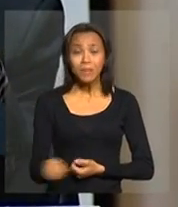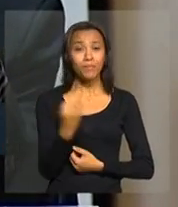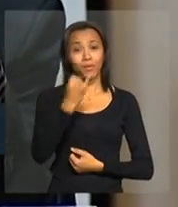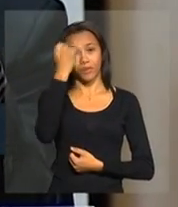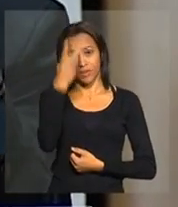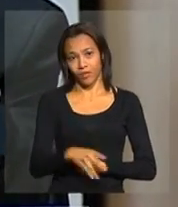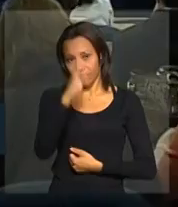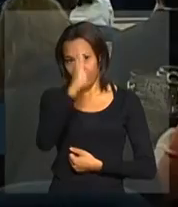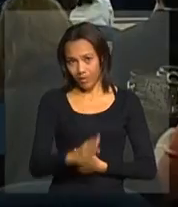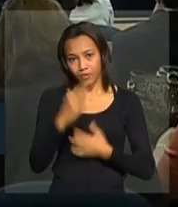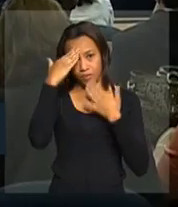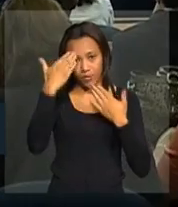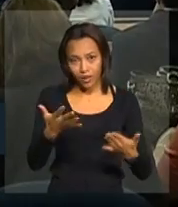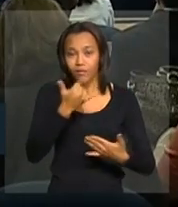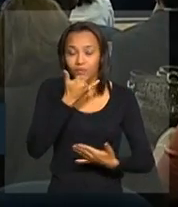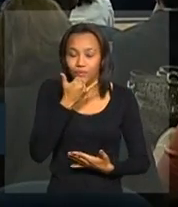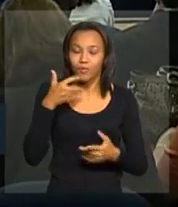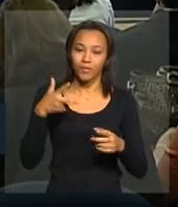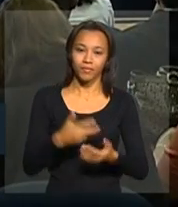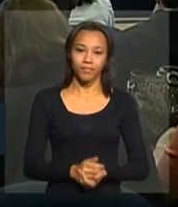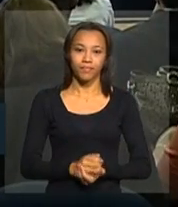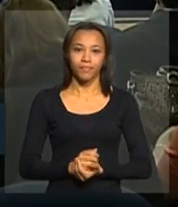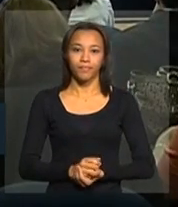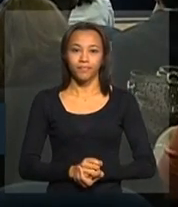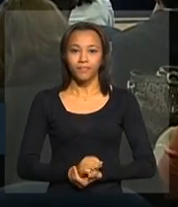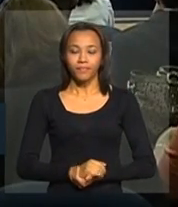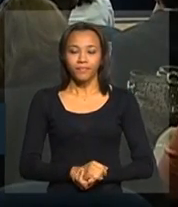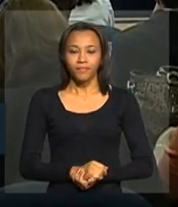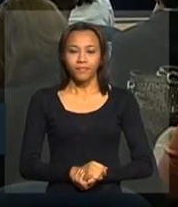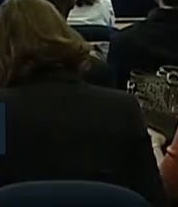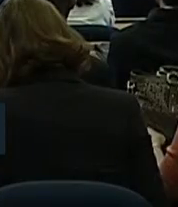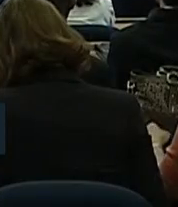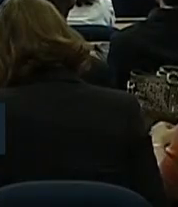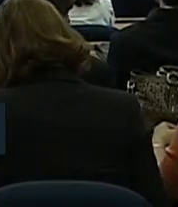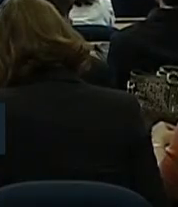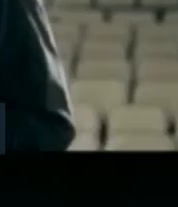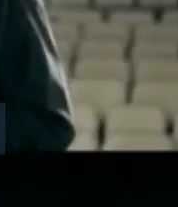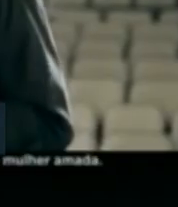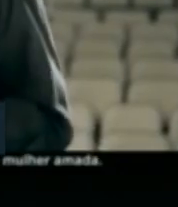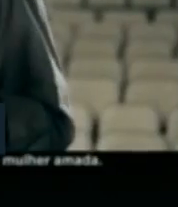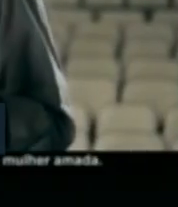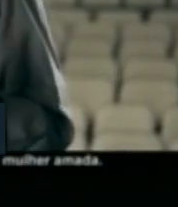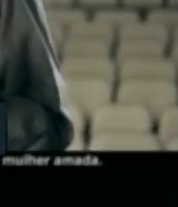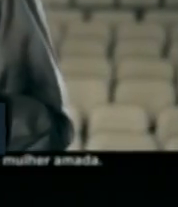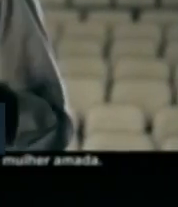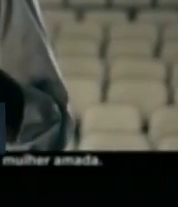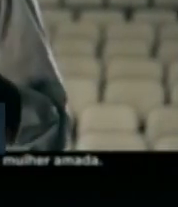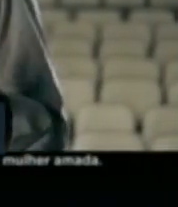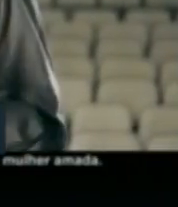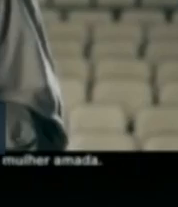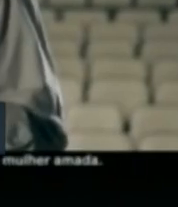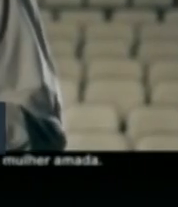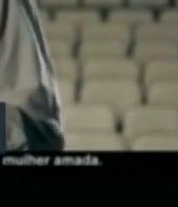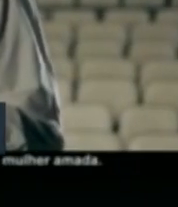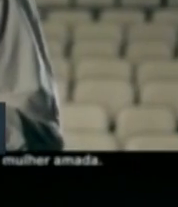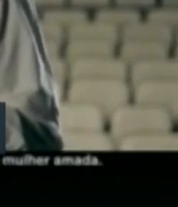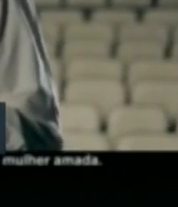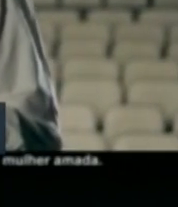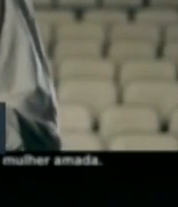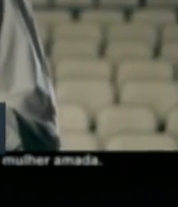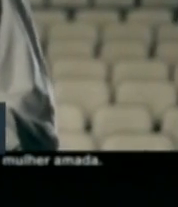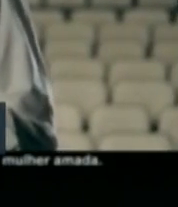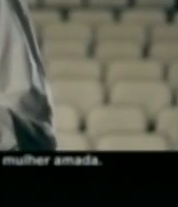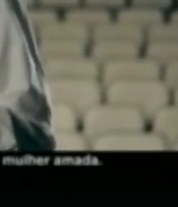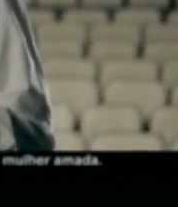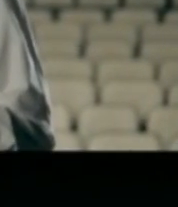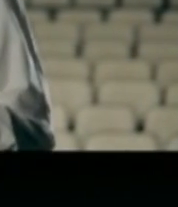brasileiro de transplantes. Muito obrigado e desculpa aí a demora. Deixo minha visão ao homem que jamais viu o amanhecer nos braços